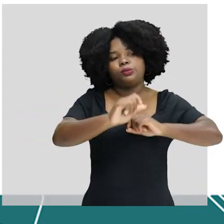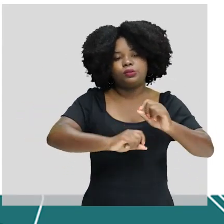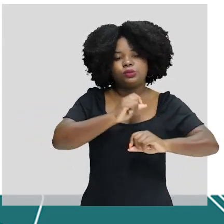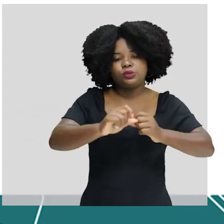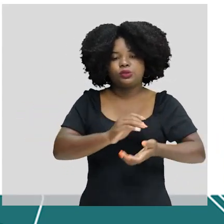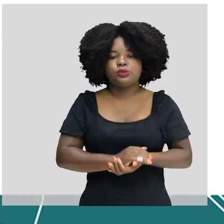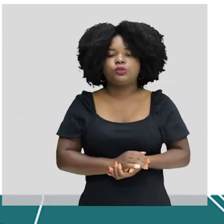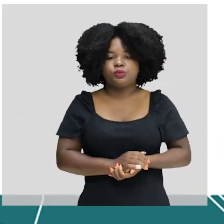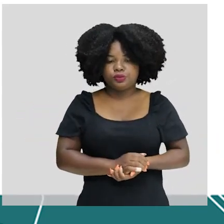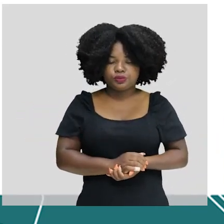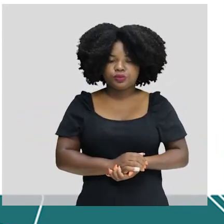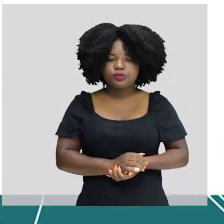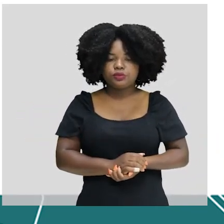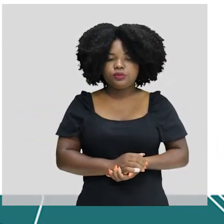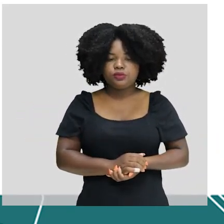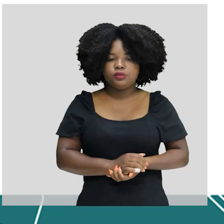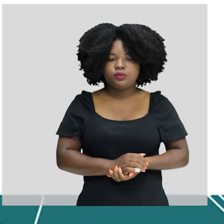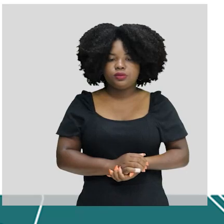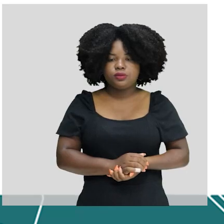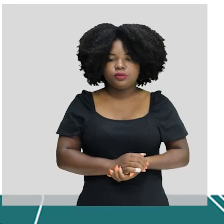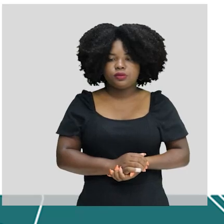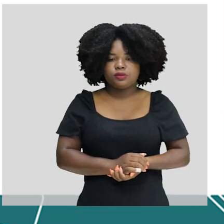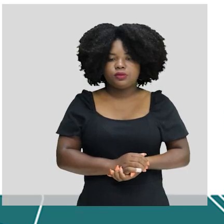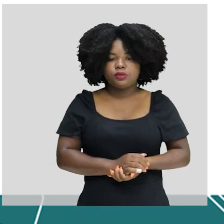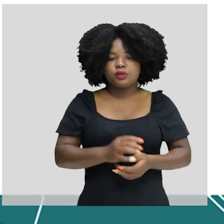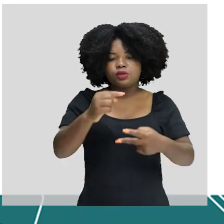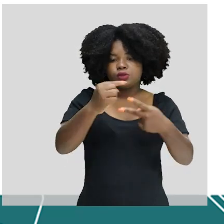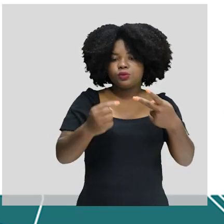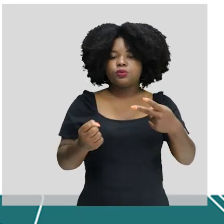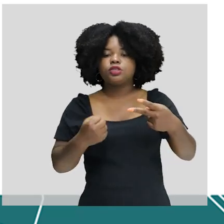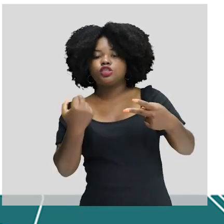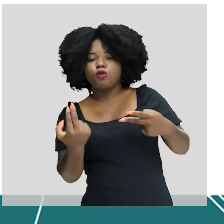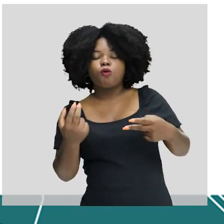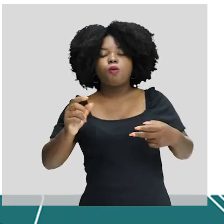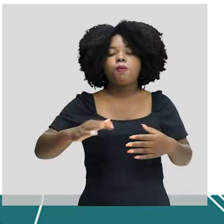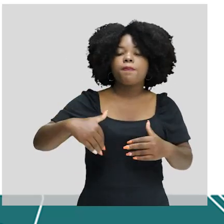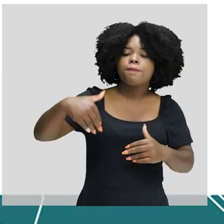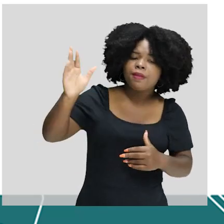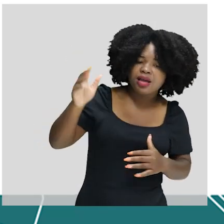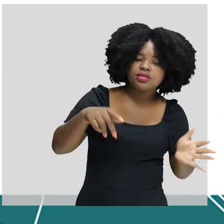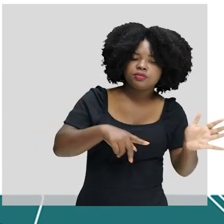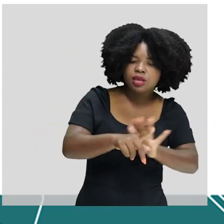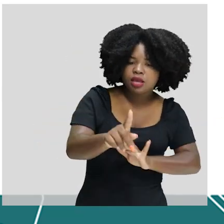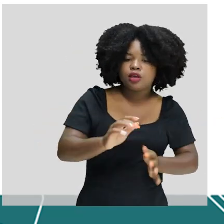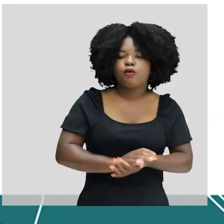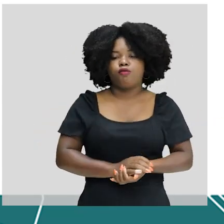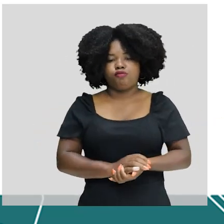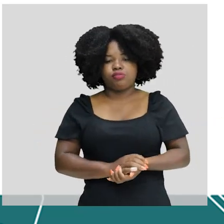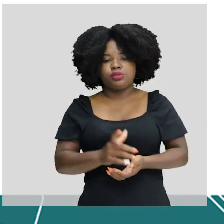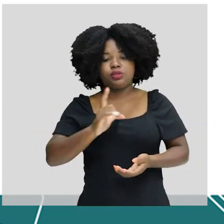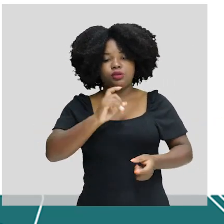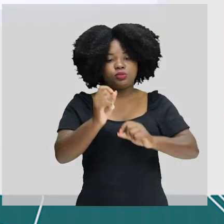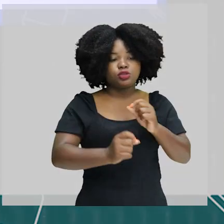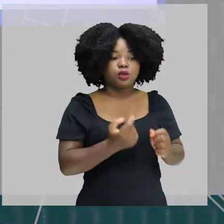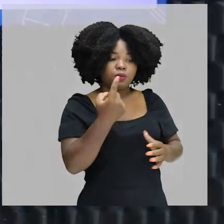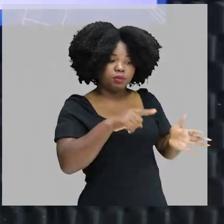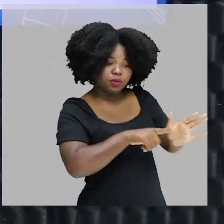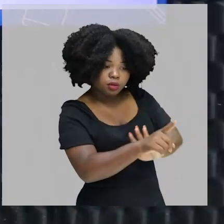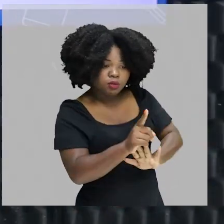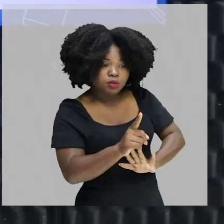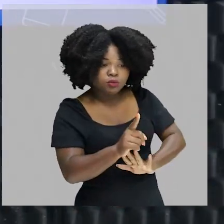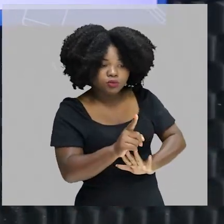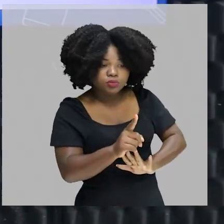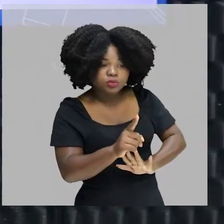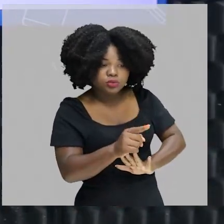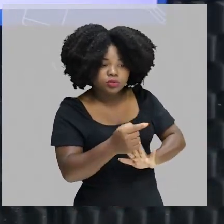situação envolvendo, olha só, duas ou mais perguntas. Ou seja, nós vamos ter uma situação onde